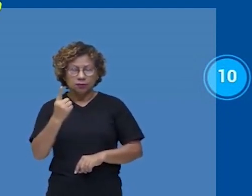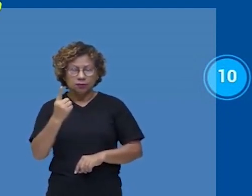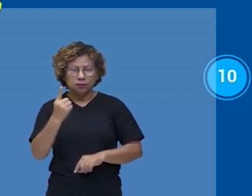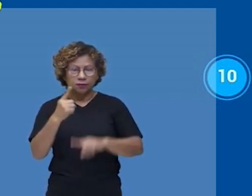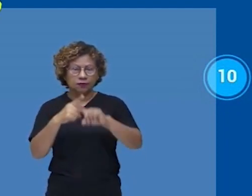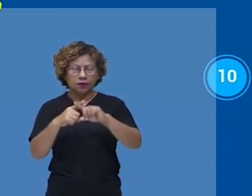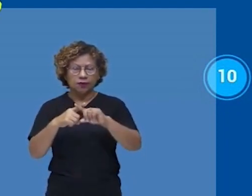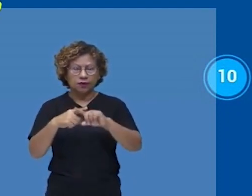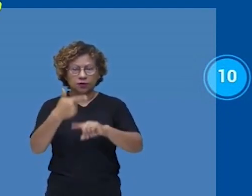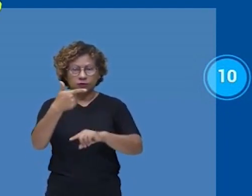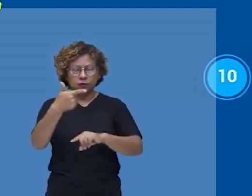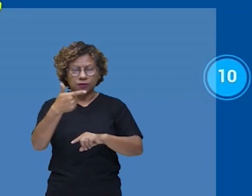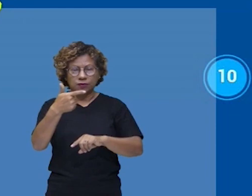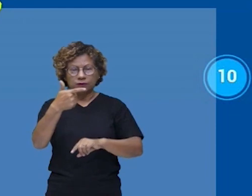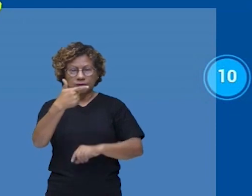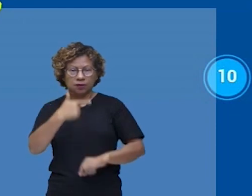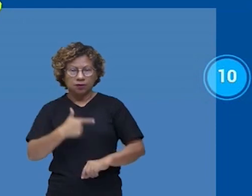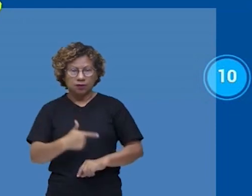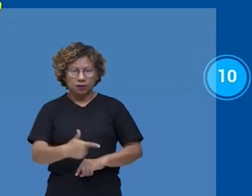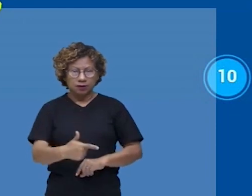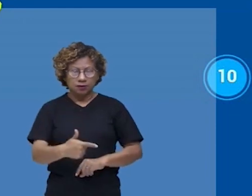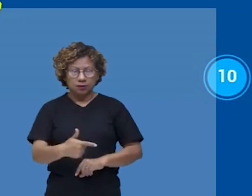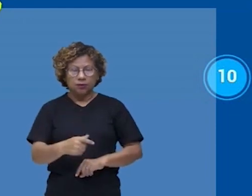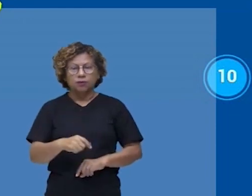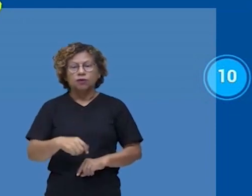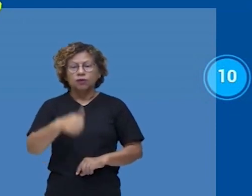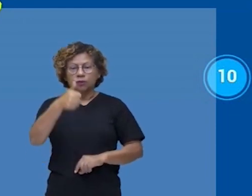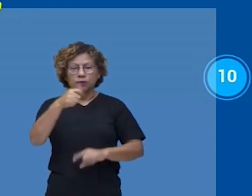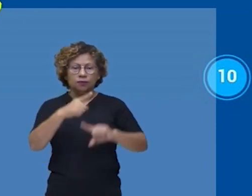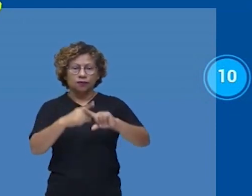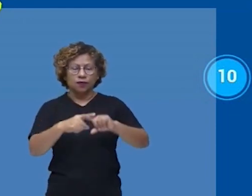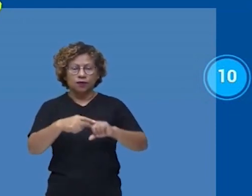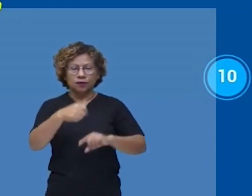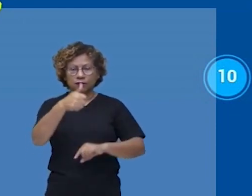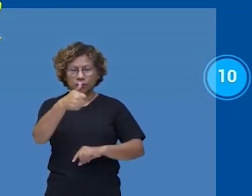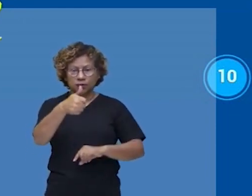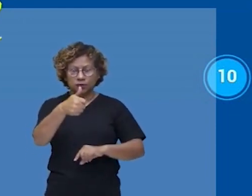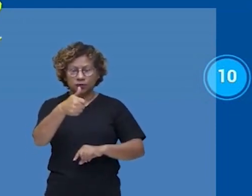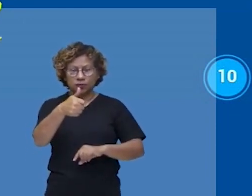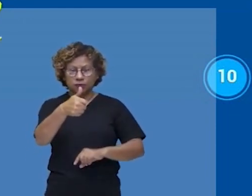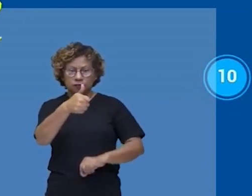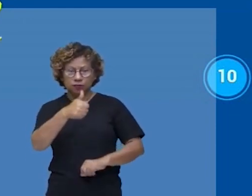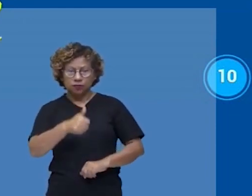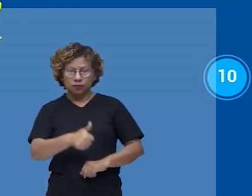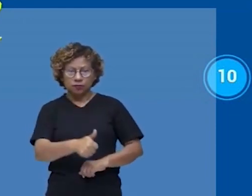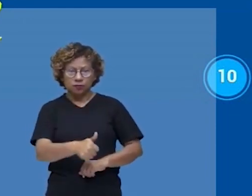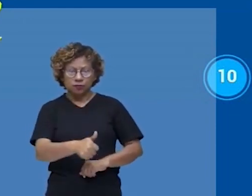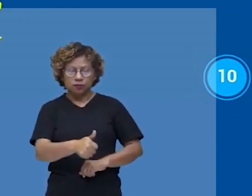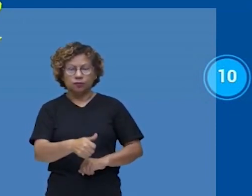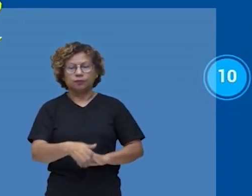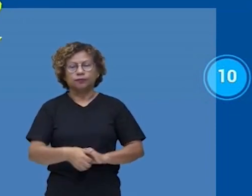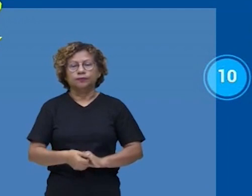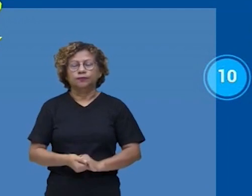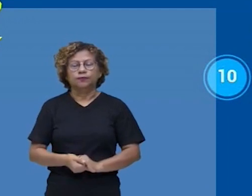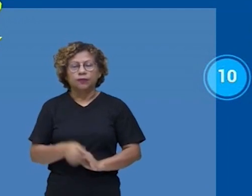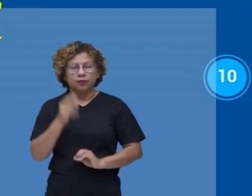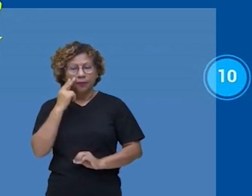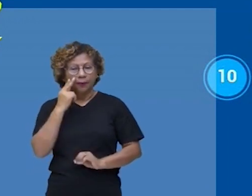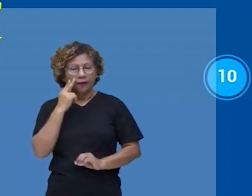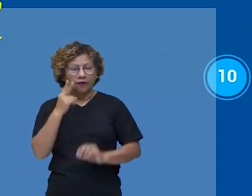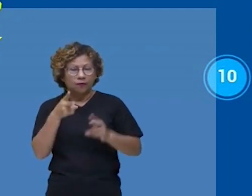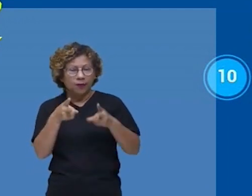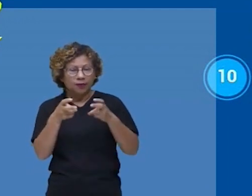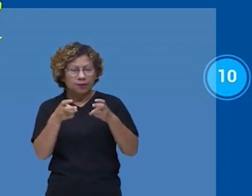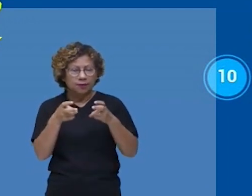dar 1. O que, que nós vamos fazer? Multiplicar agora pelo segundo número 1. Então, eu acrescento uma casa decimal. O